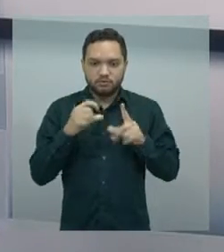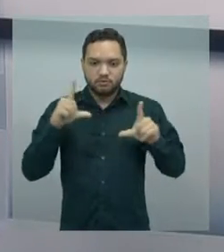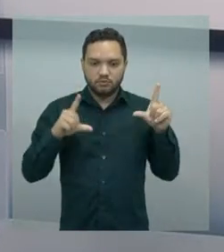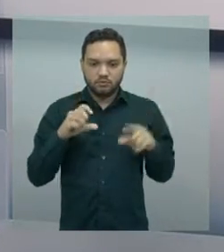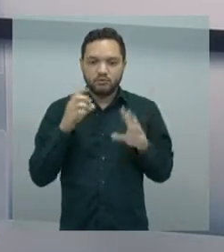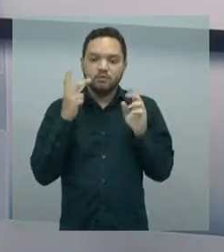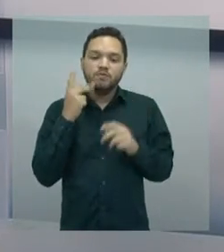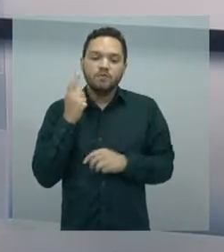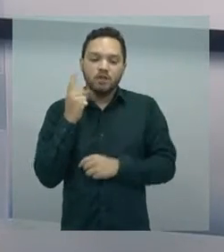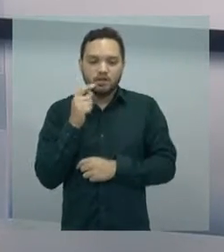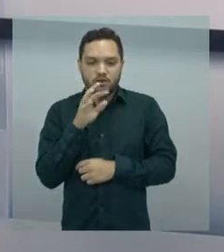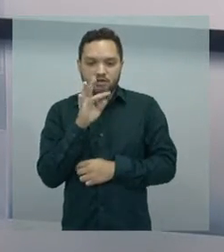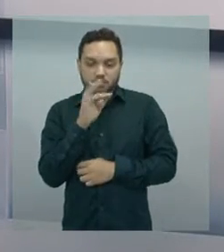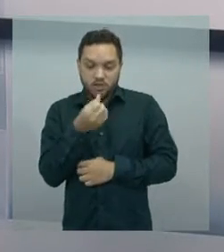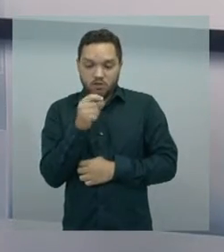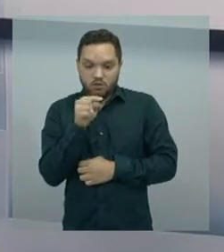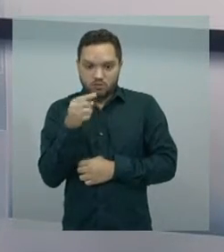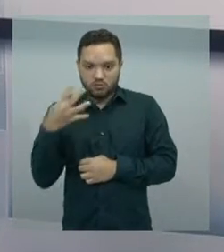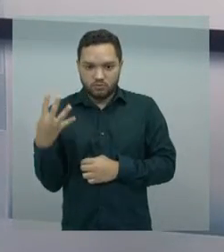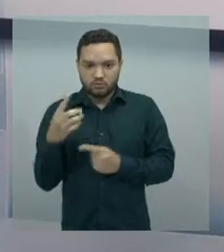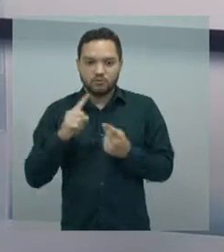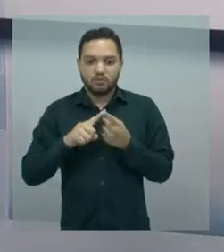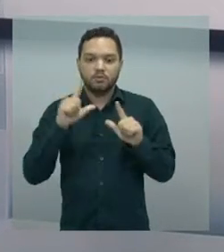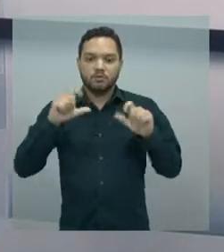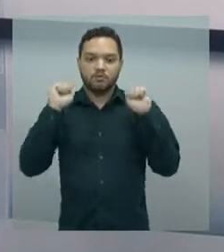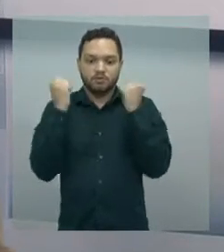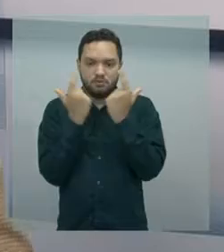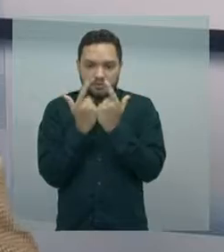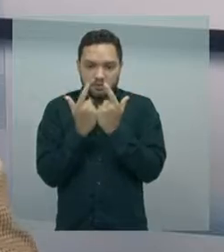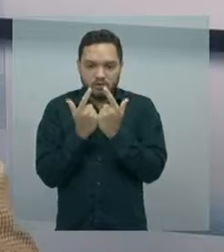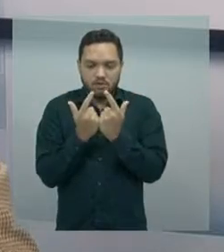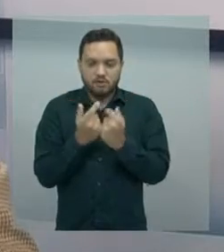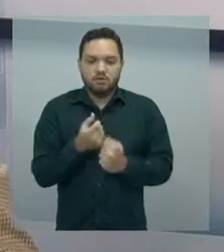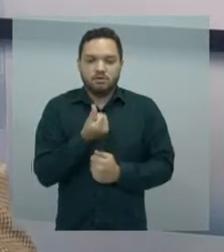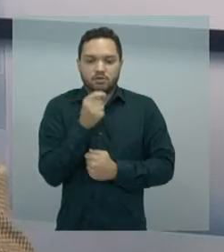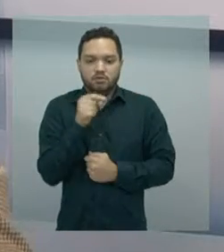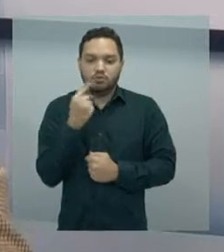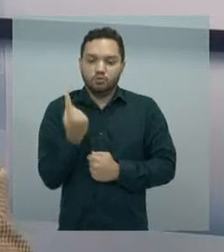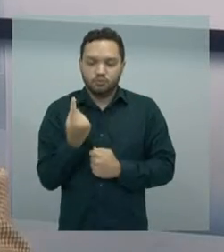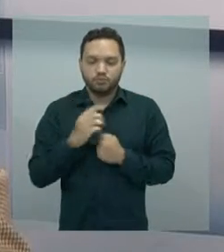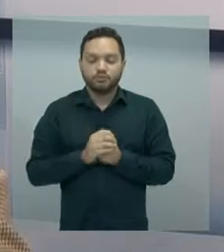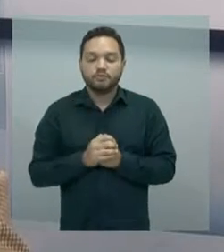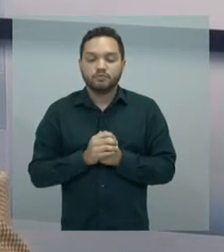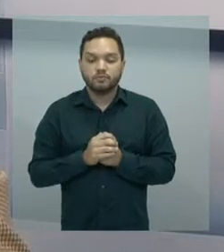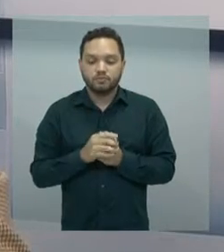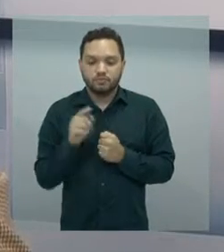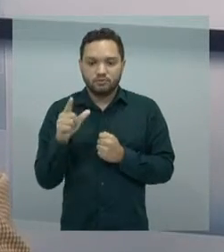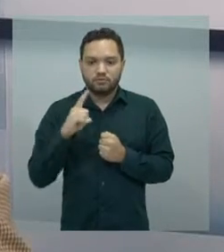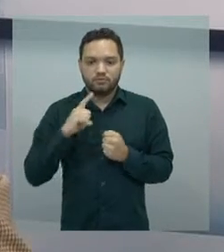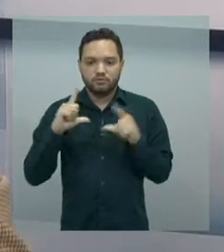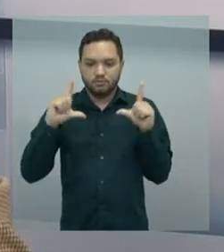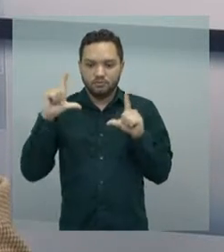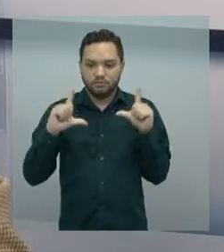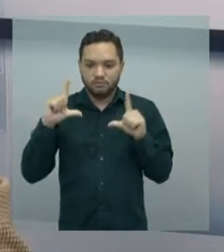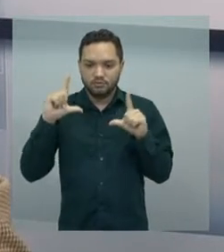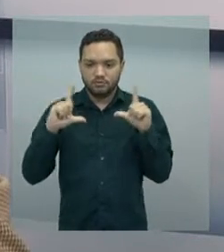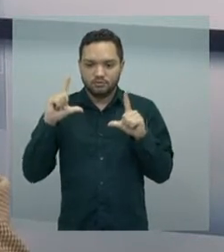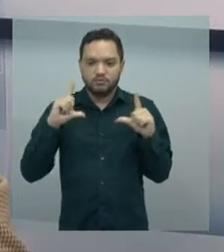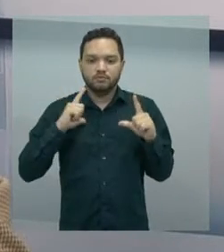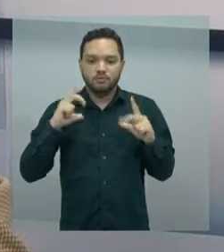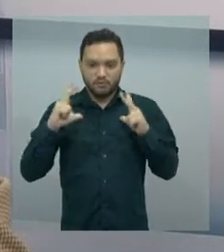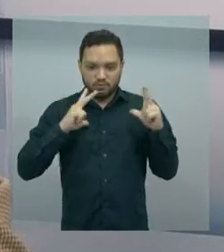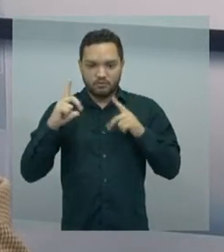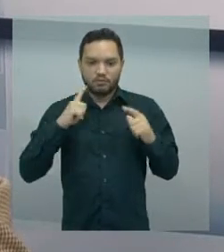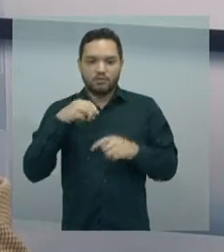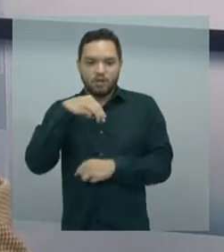61.4, na sua TV Assembleia, canal 31.1, né? E você que tem TV fechada, assiste também o nosso programa